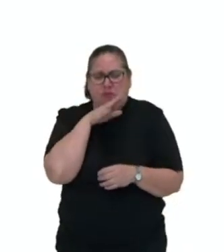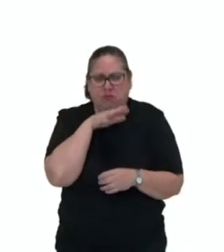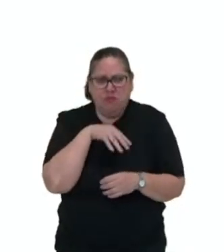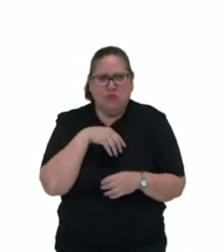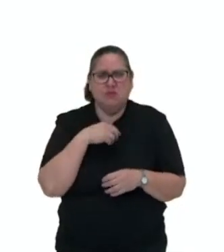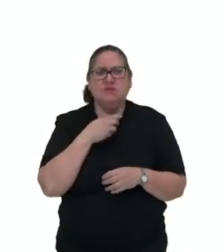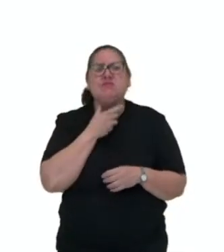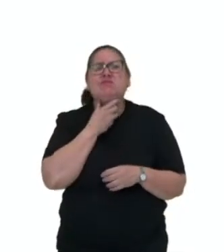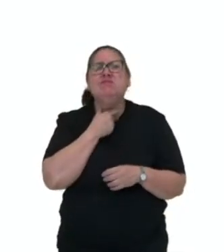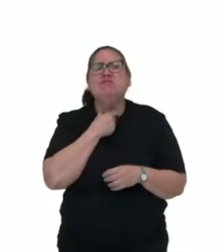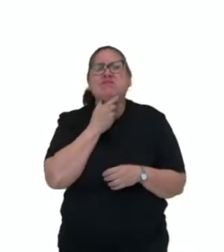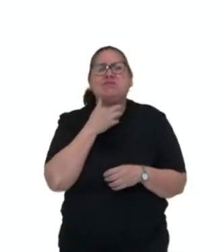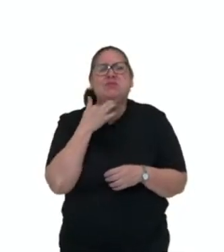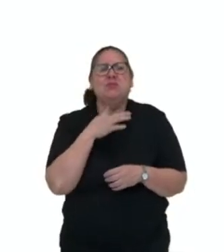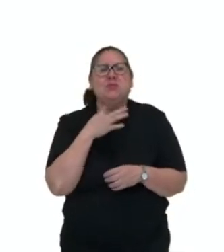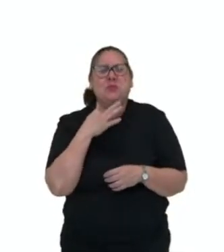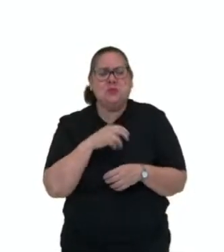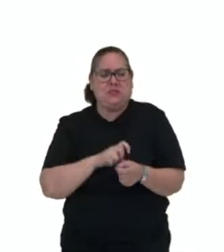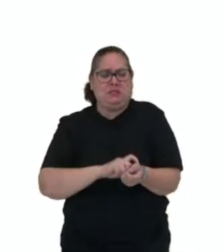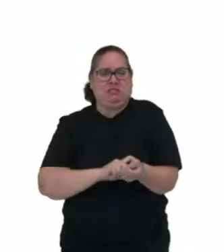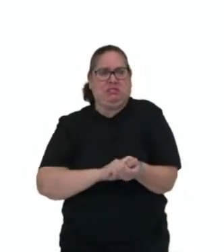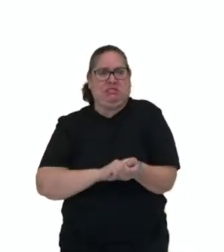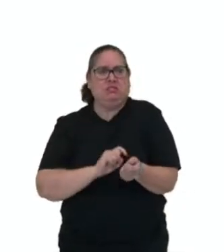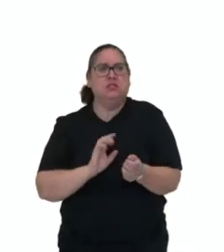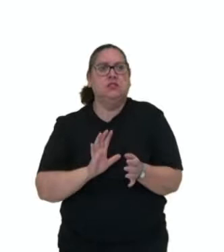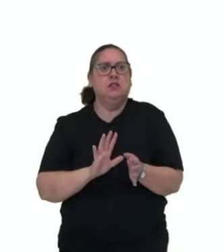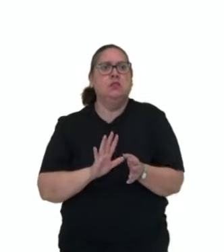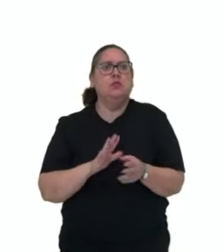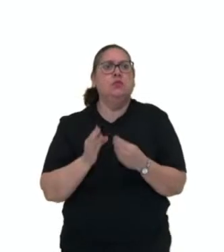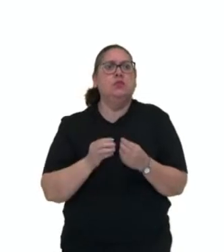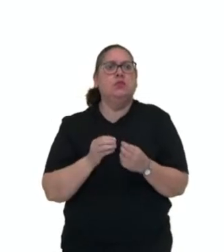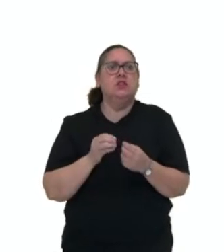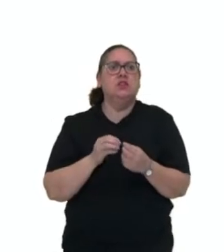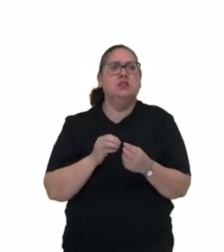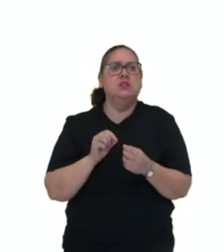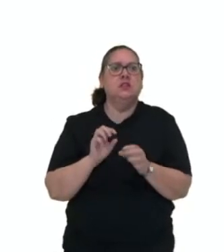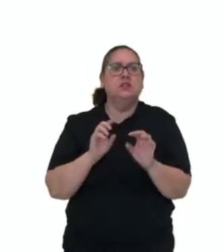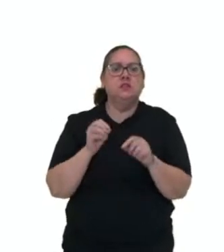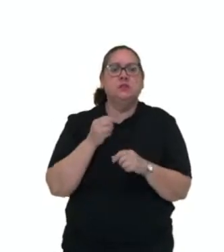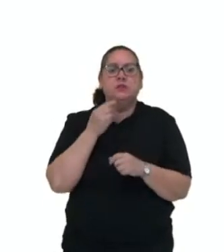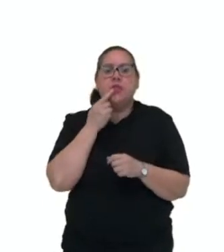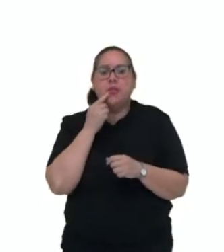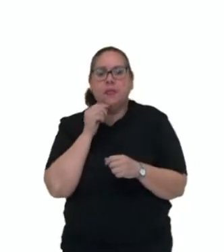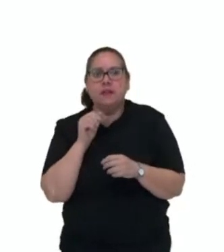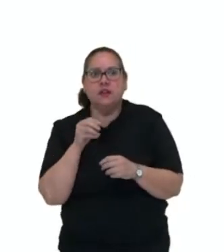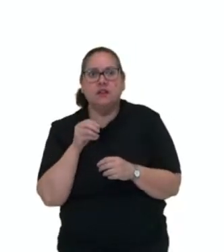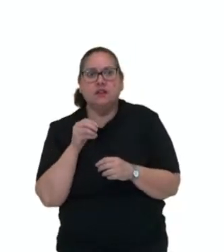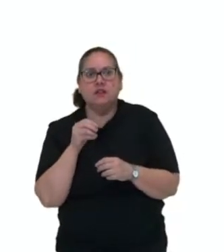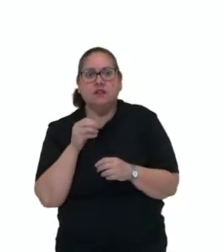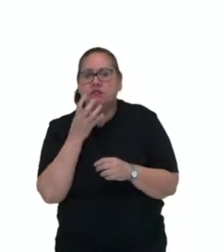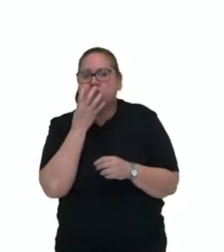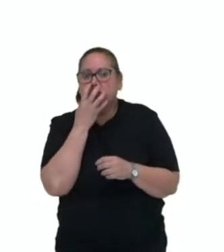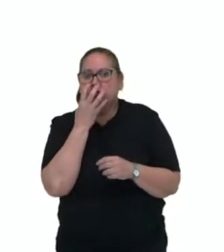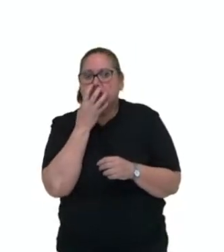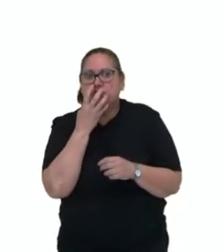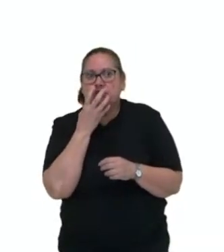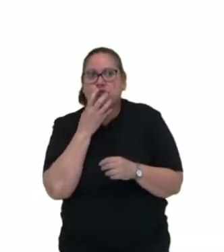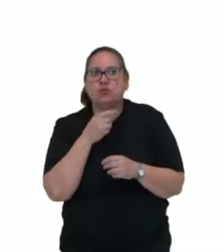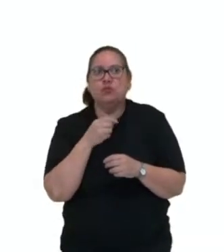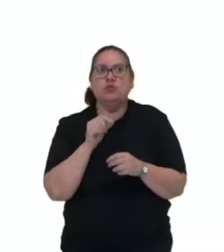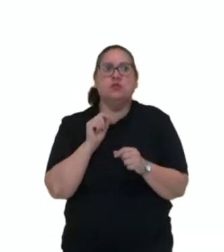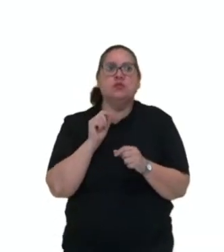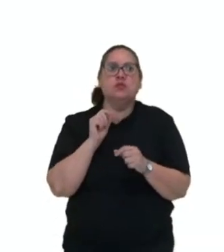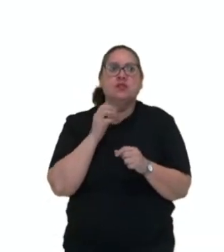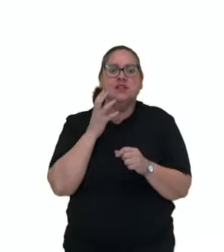de garganta, irritabilidade. Qual que é a transmissão? Salivas de animais infectados por